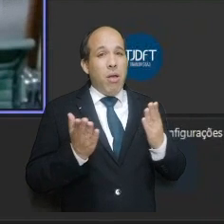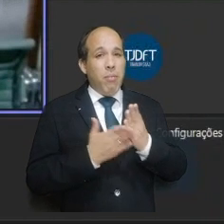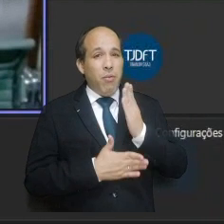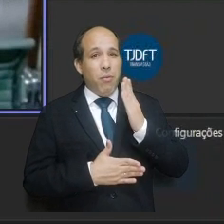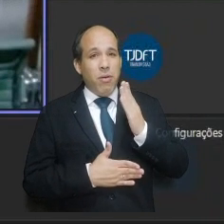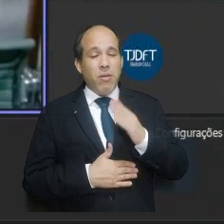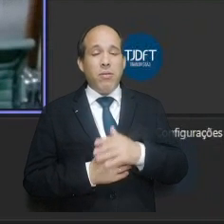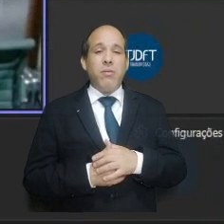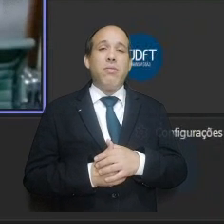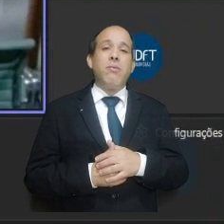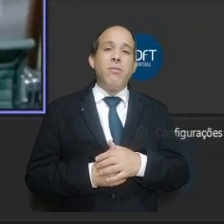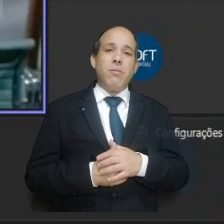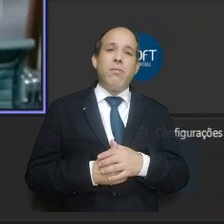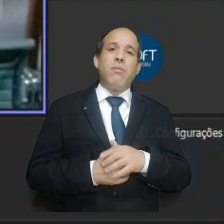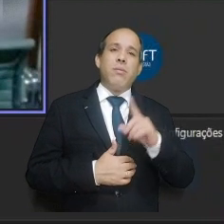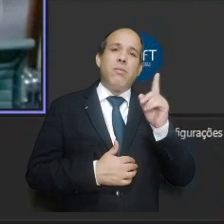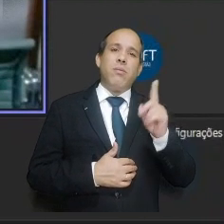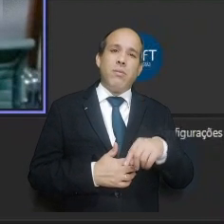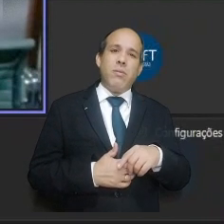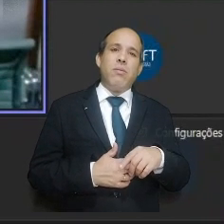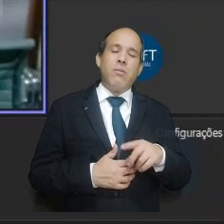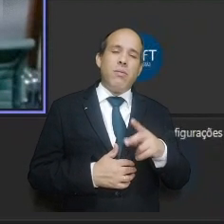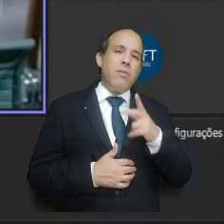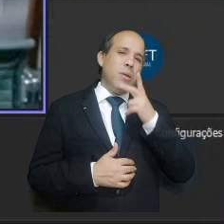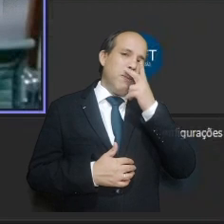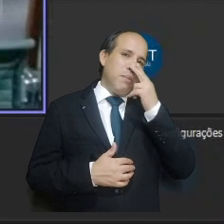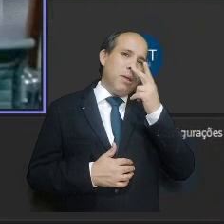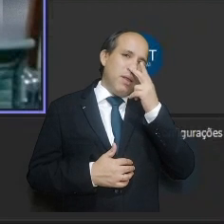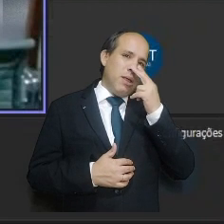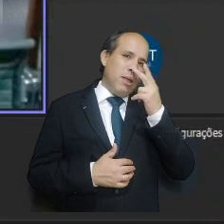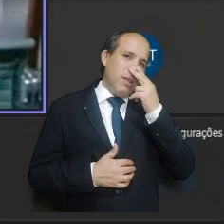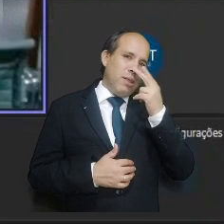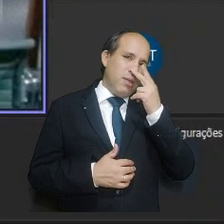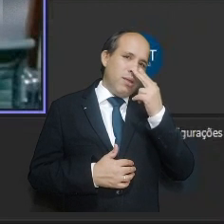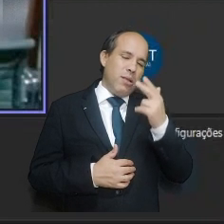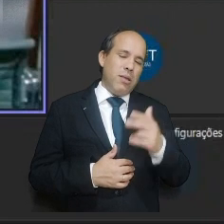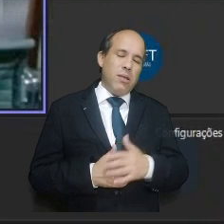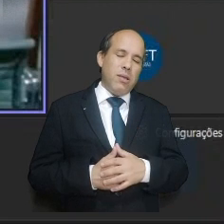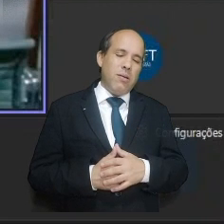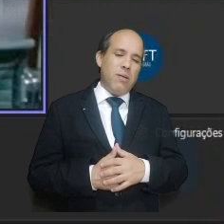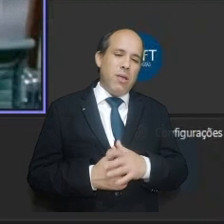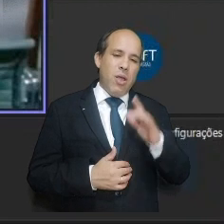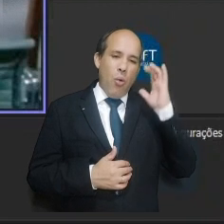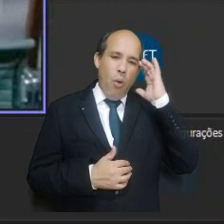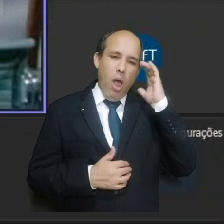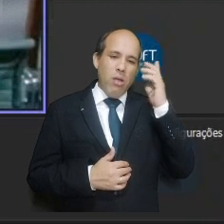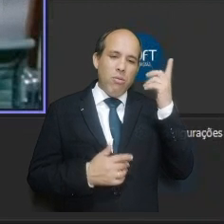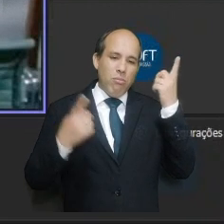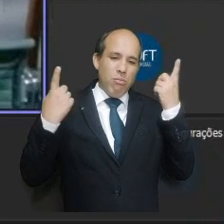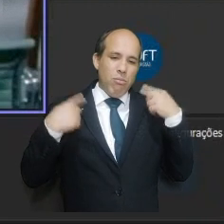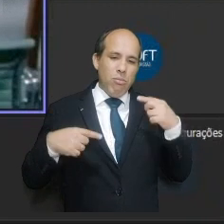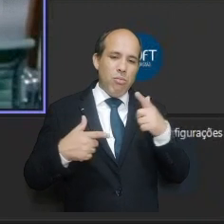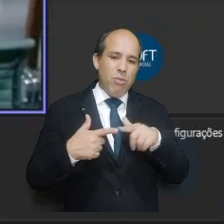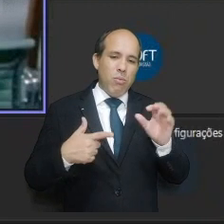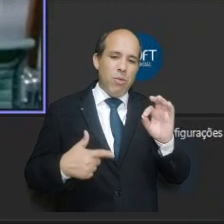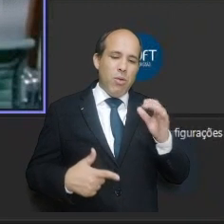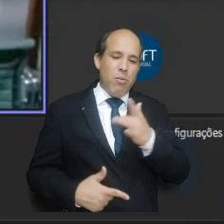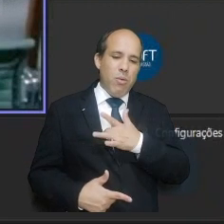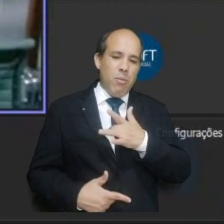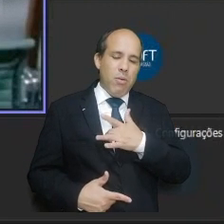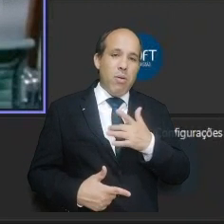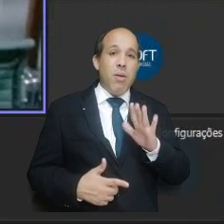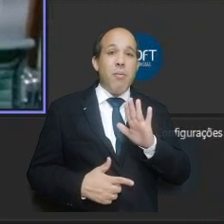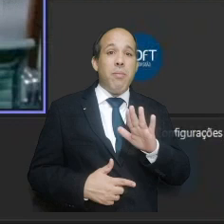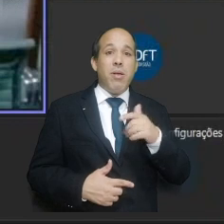e tenha sido aprovada, de fato, induz a crer, não tenho